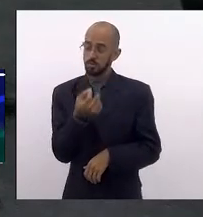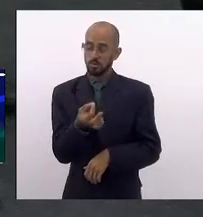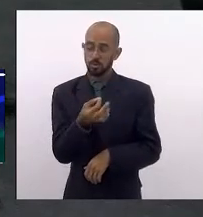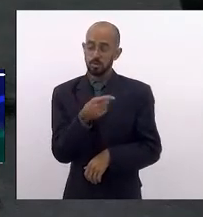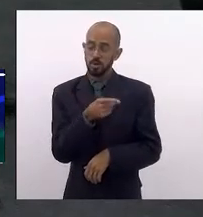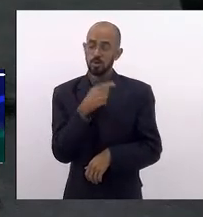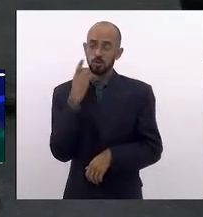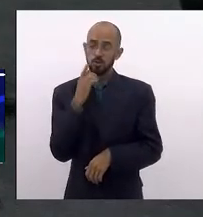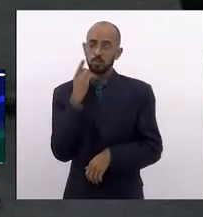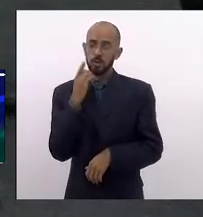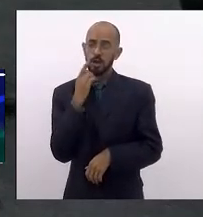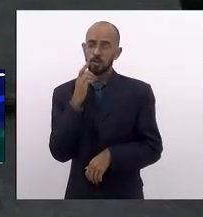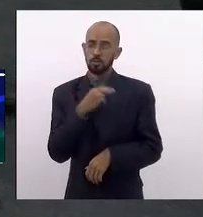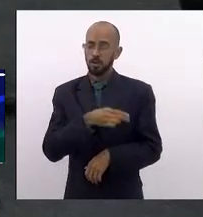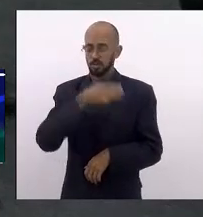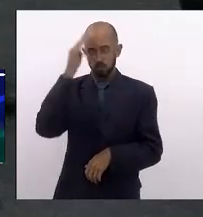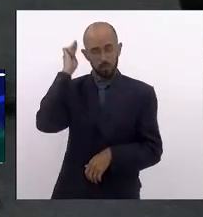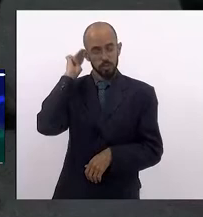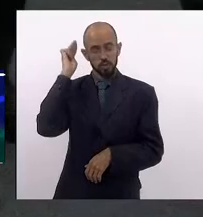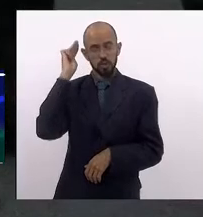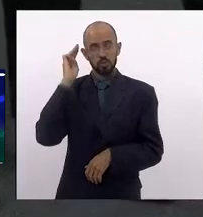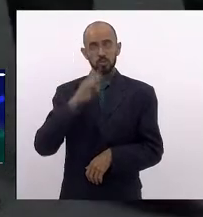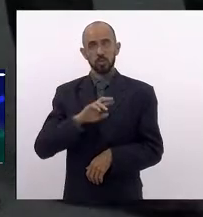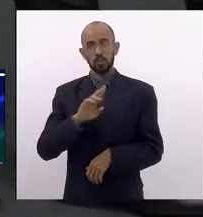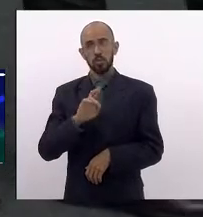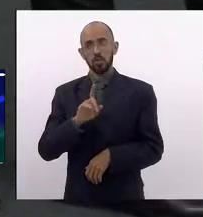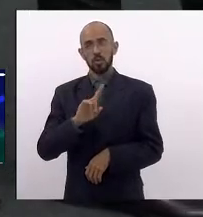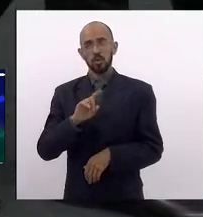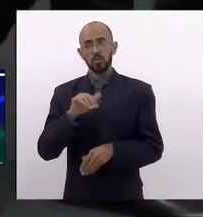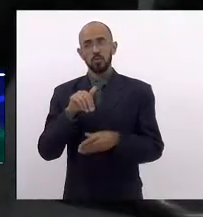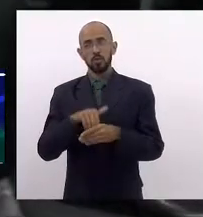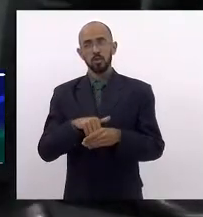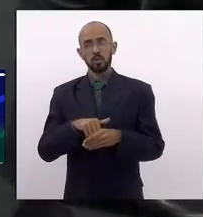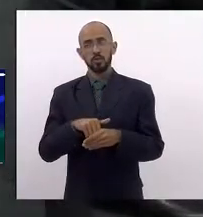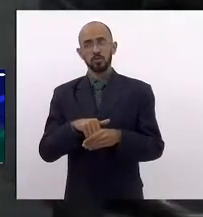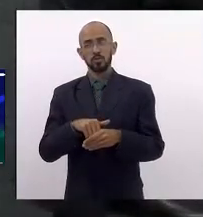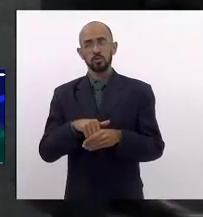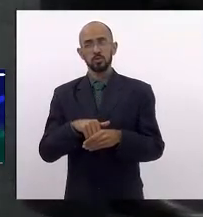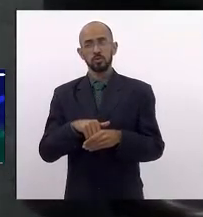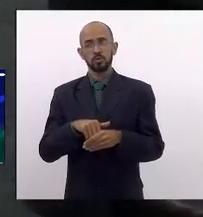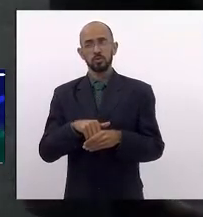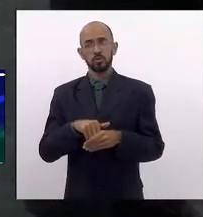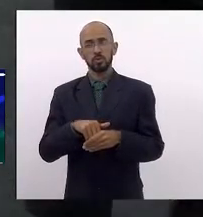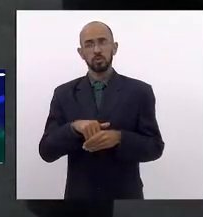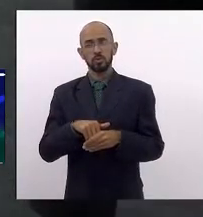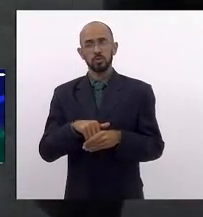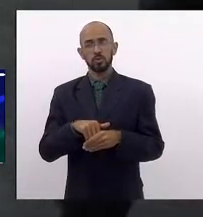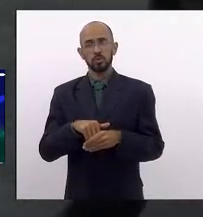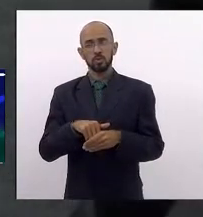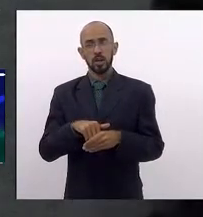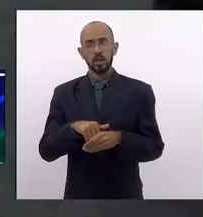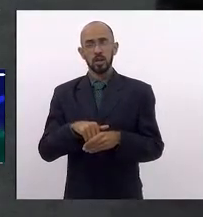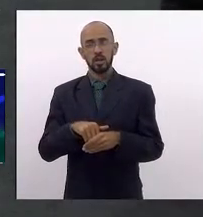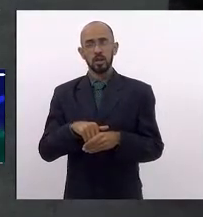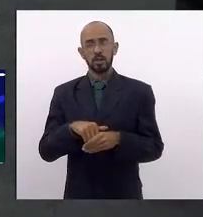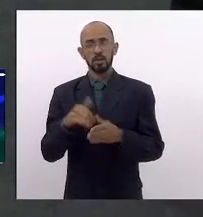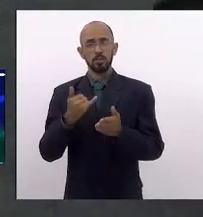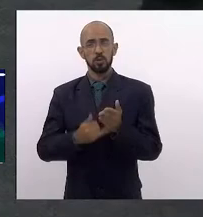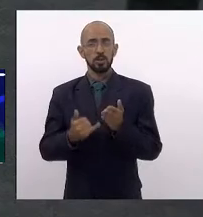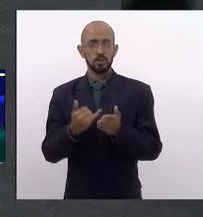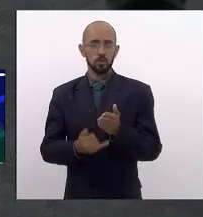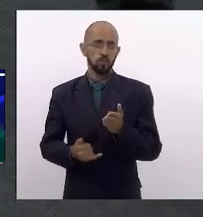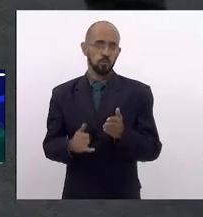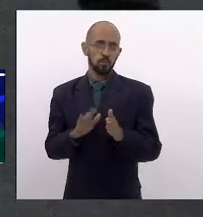ao Deputado Márcio Pacheco eu não tô voltando a comissão de tributação de tô botando aqui no atributo ação